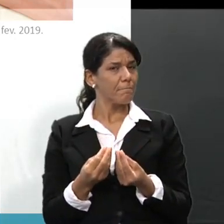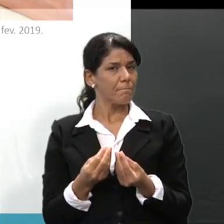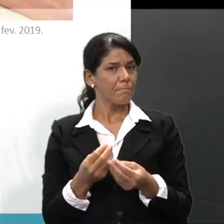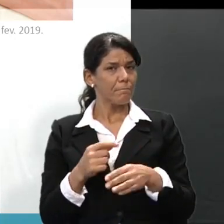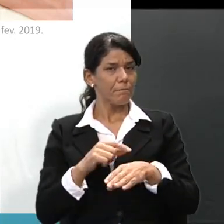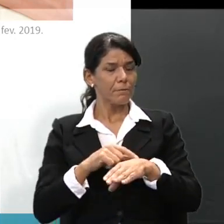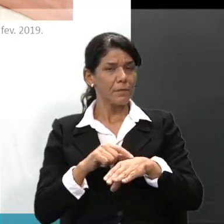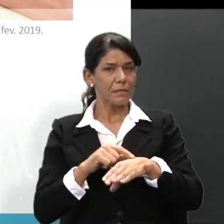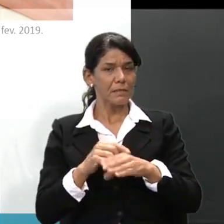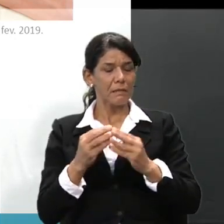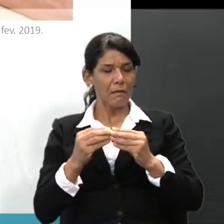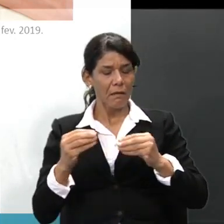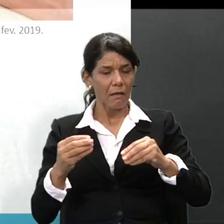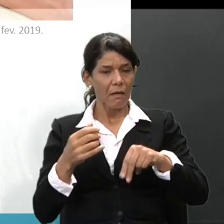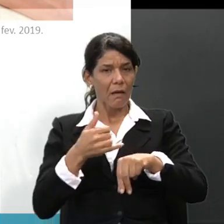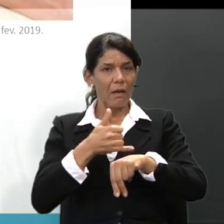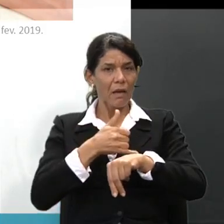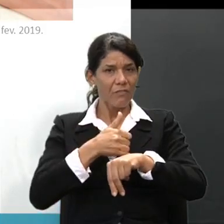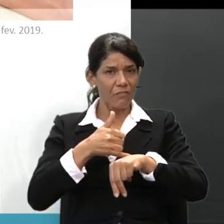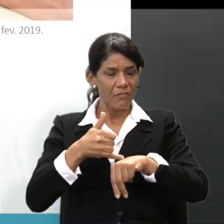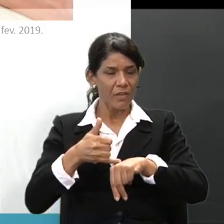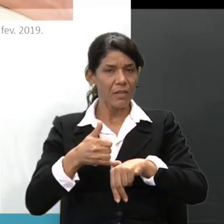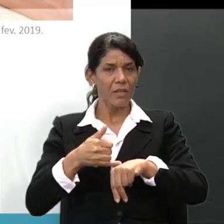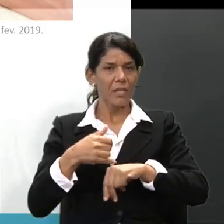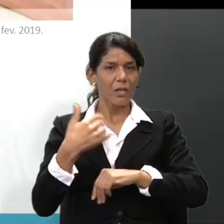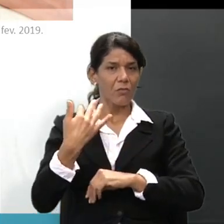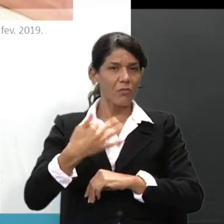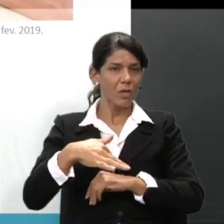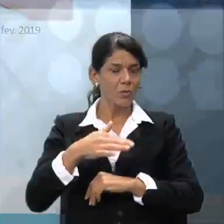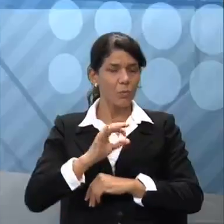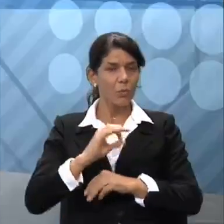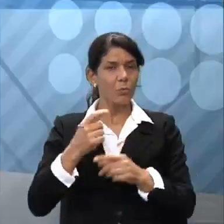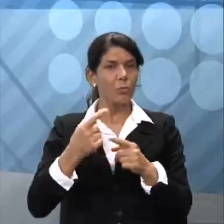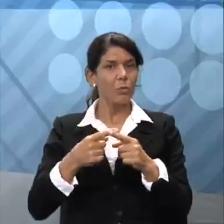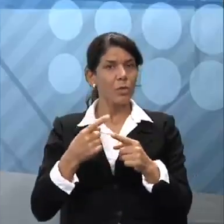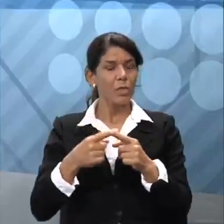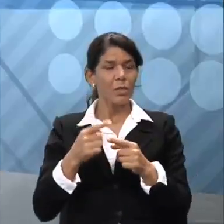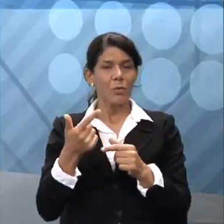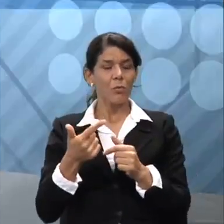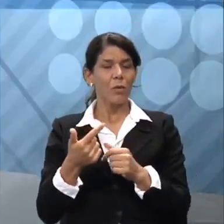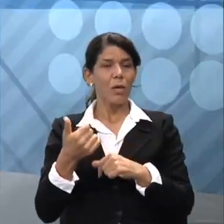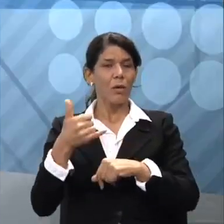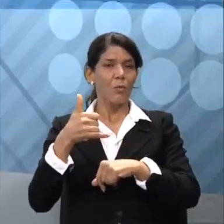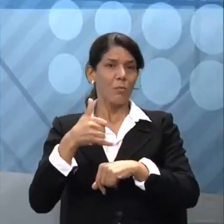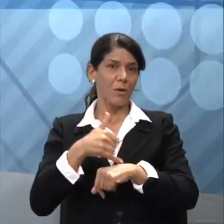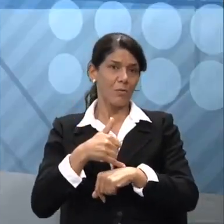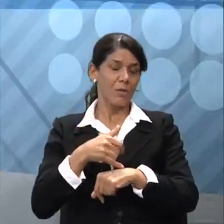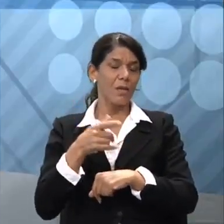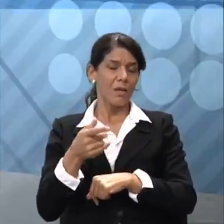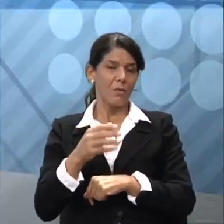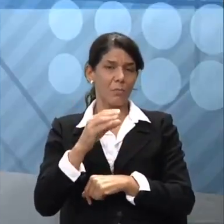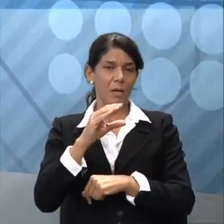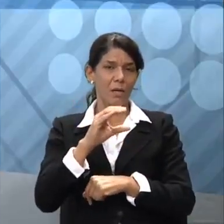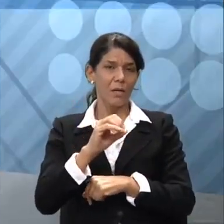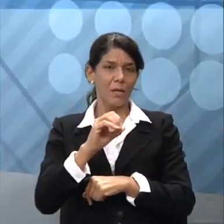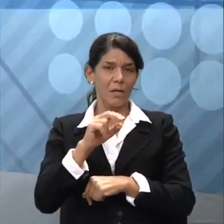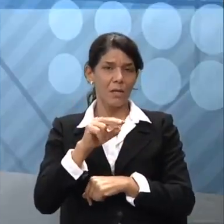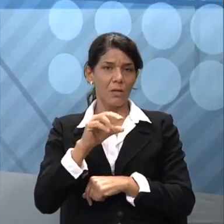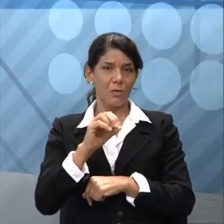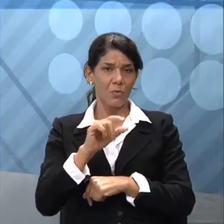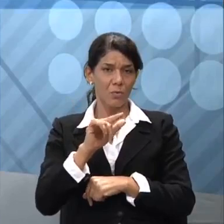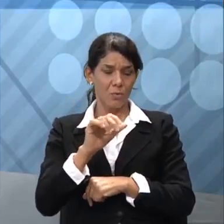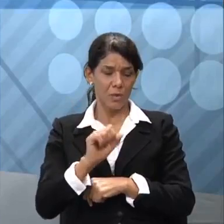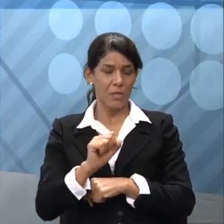lesionar a veia, ele não vai machucar o paciente, porque não é uma agulha e sim uma cânula